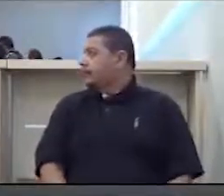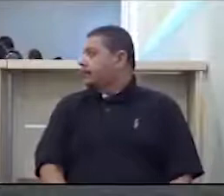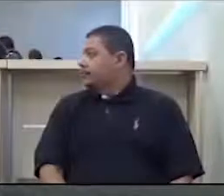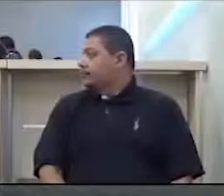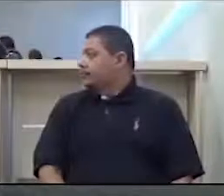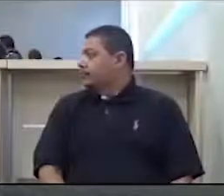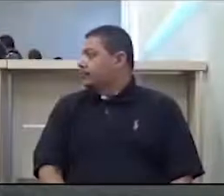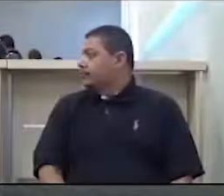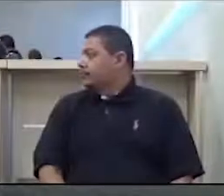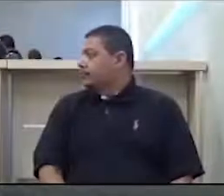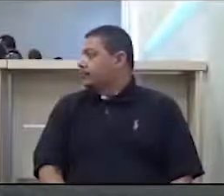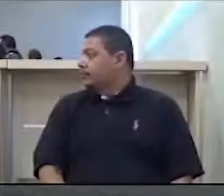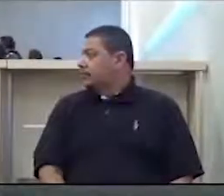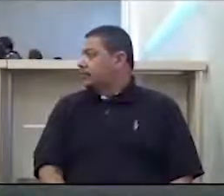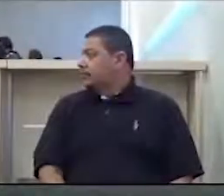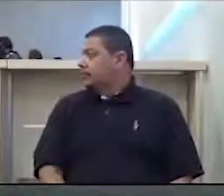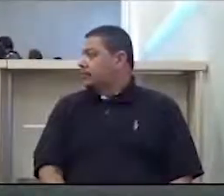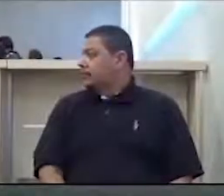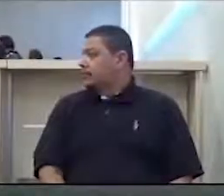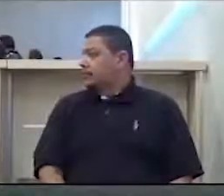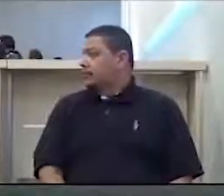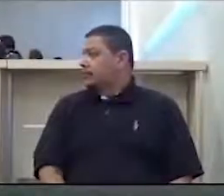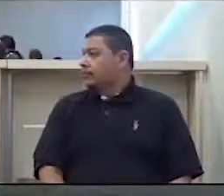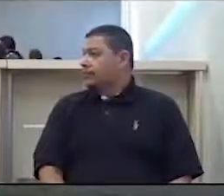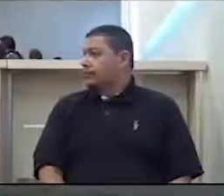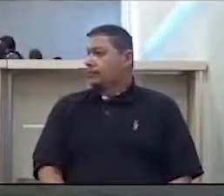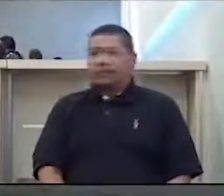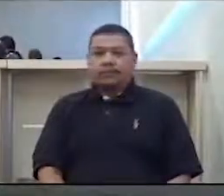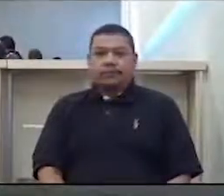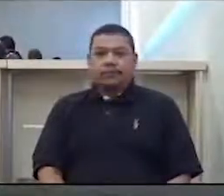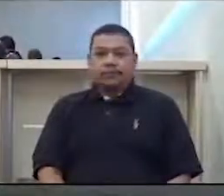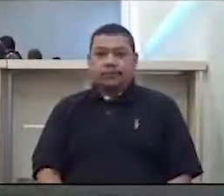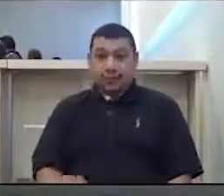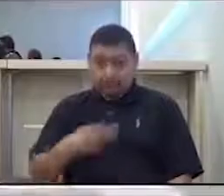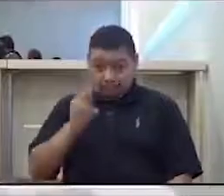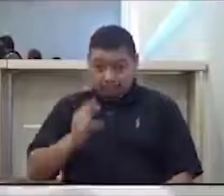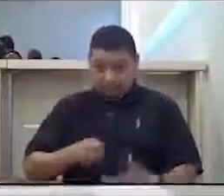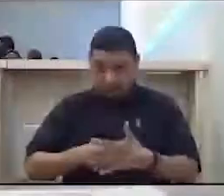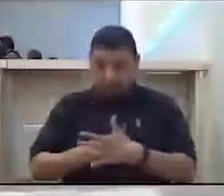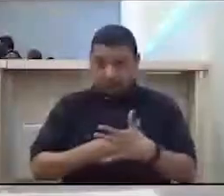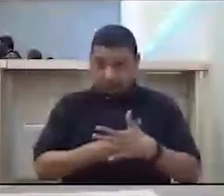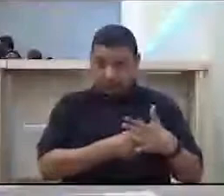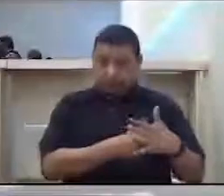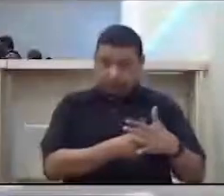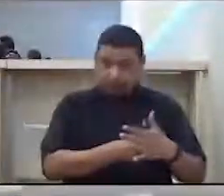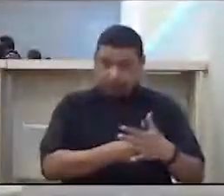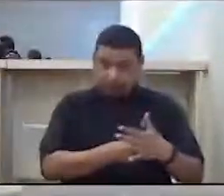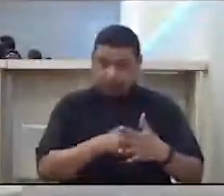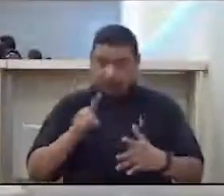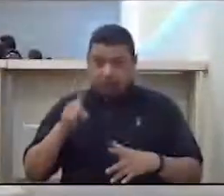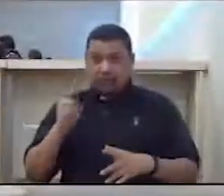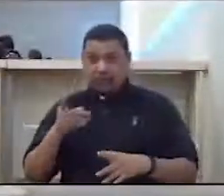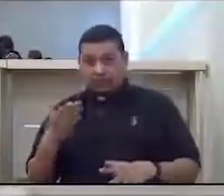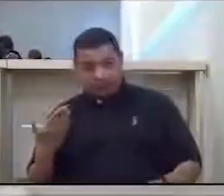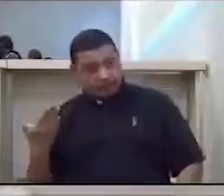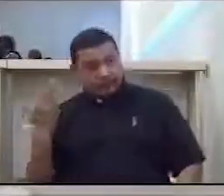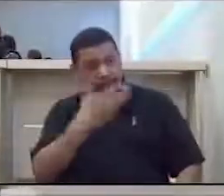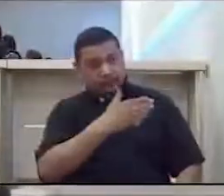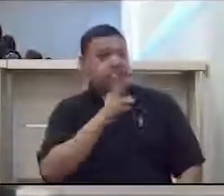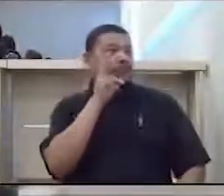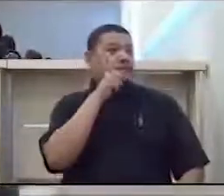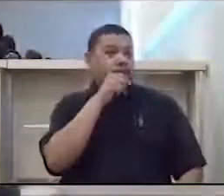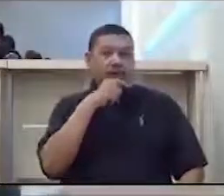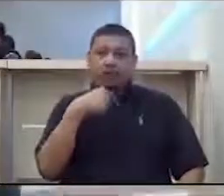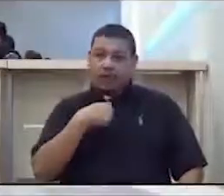A sua explanação, a sua cobrança sobre os tomógrafos, nós levamos até Porto Velho, eu, o vereador João Pichek,